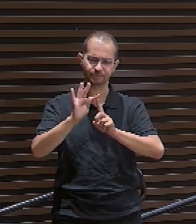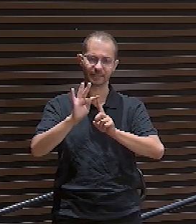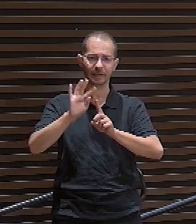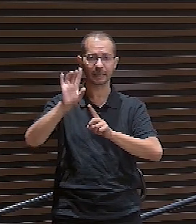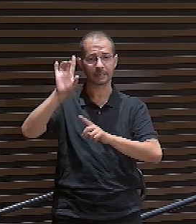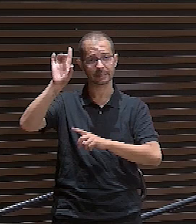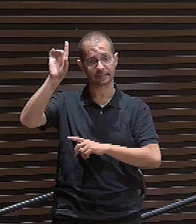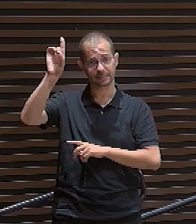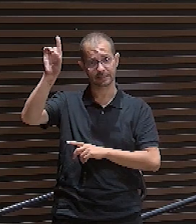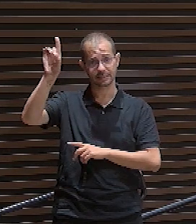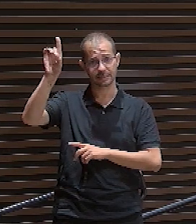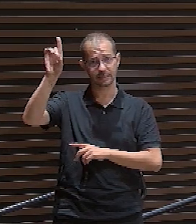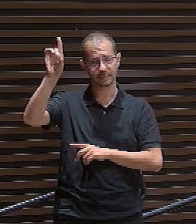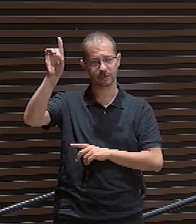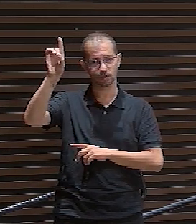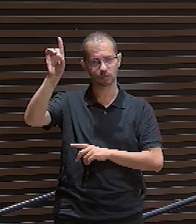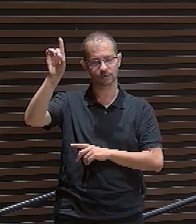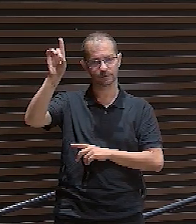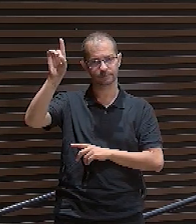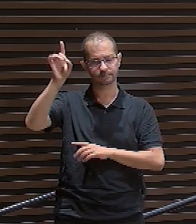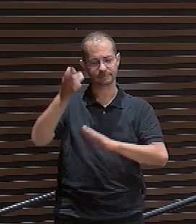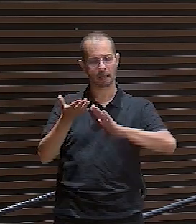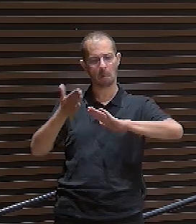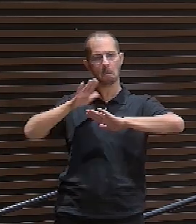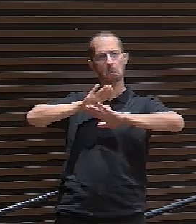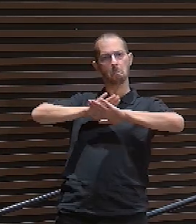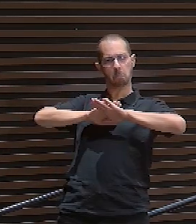Deus é o coadjuvante.